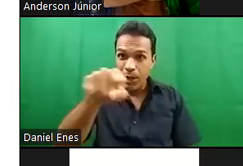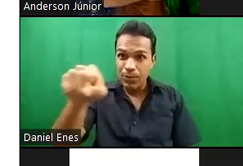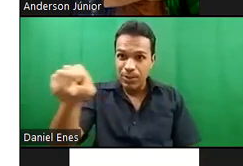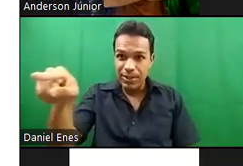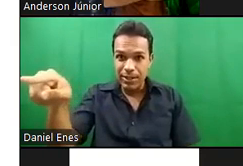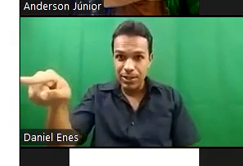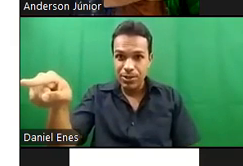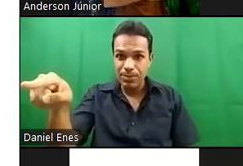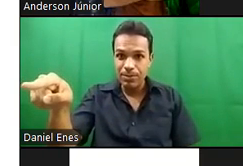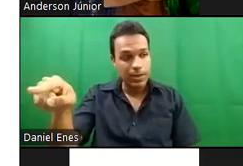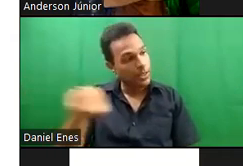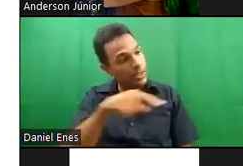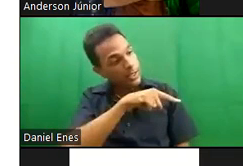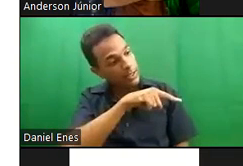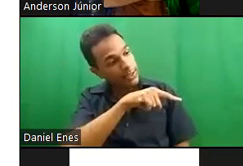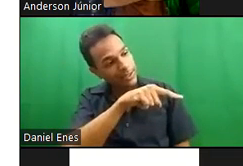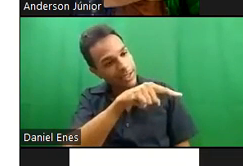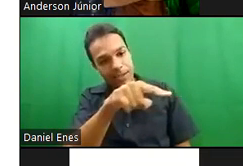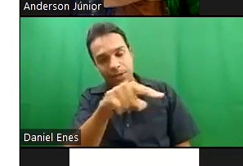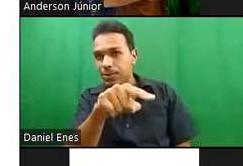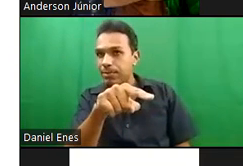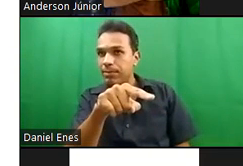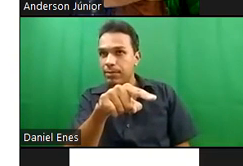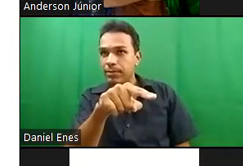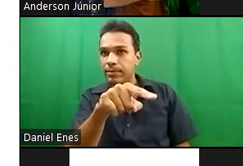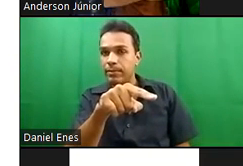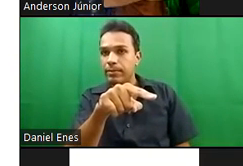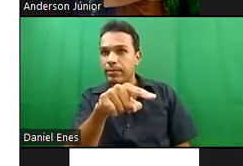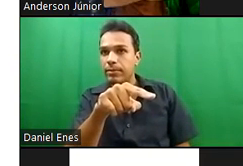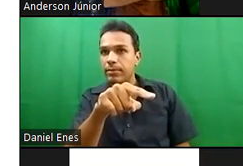vós ou vocês e eles.